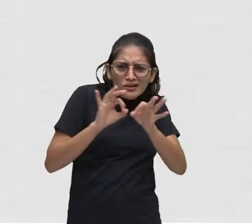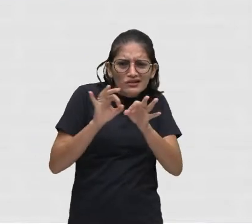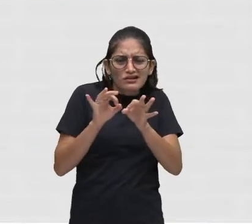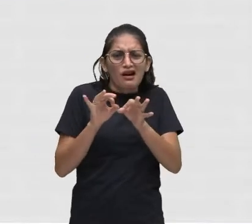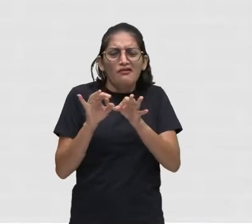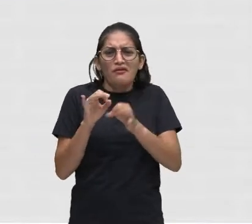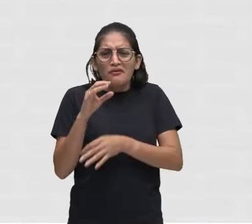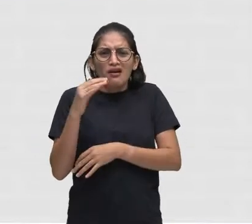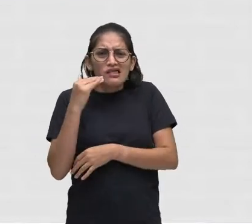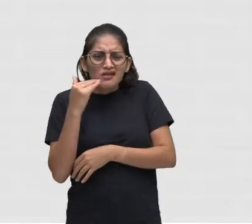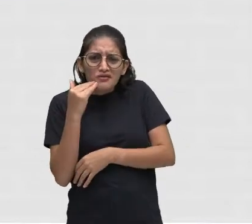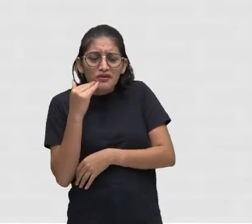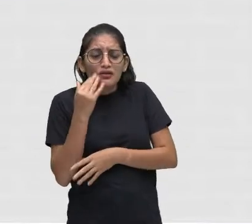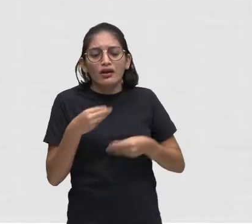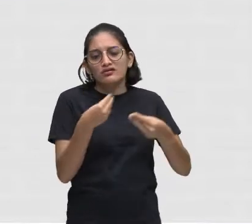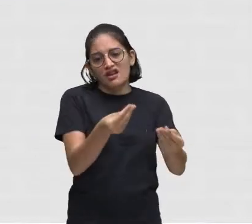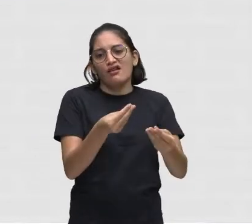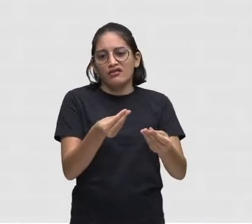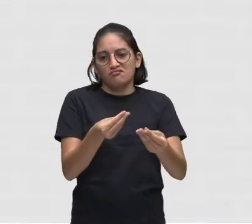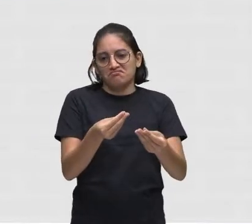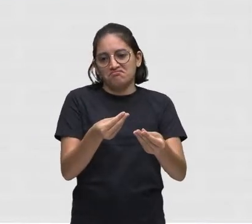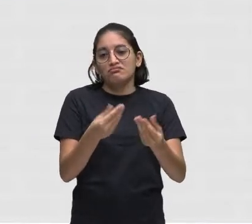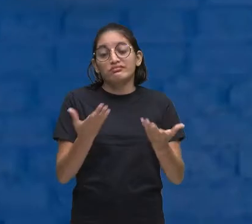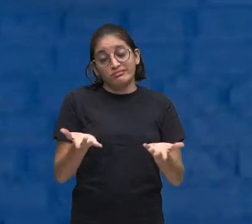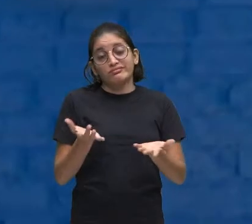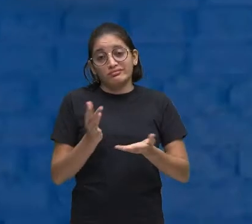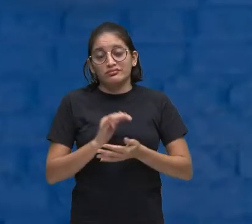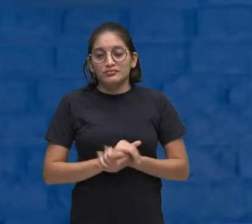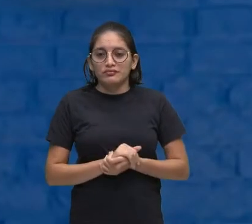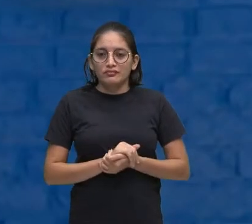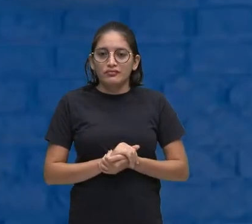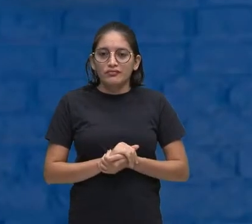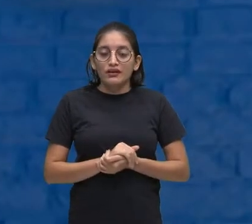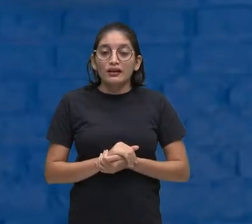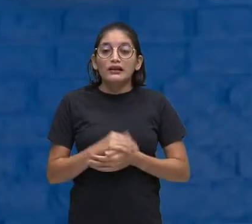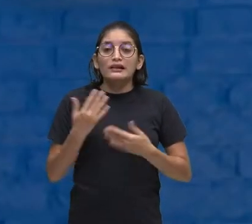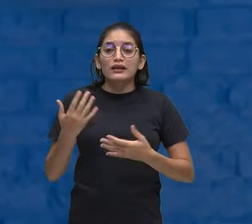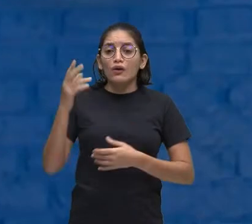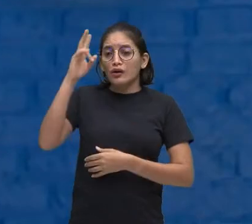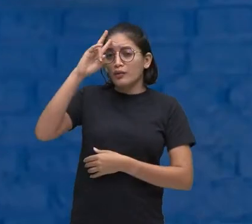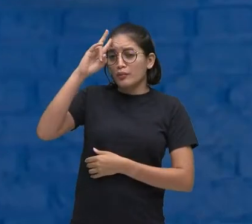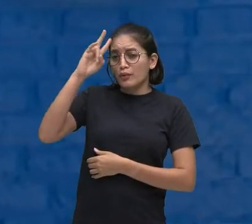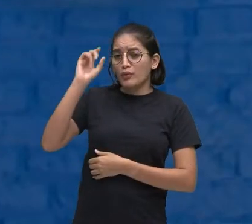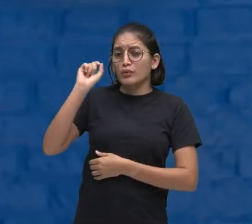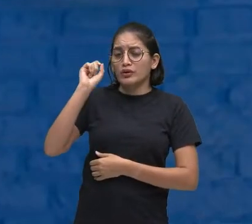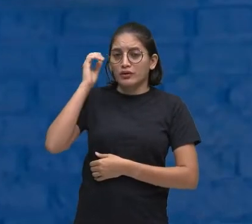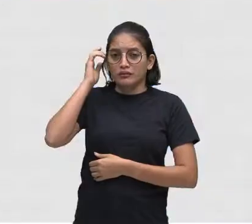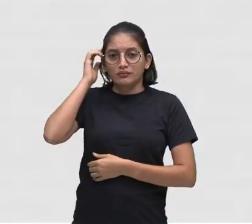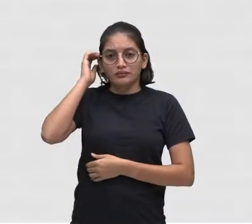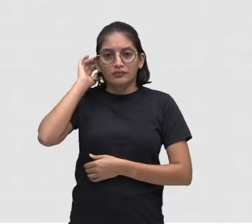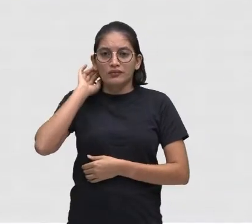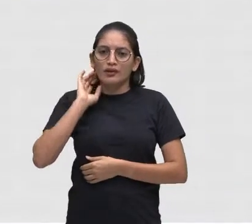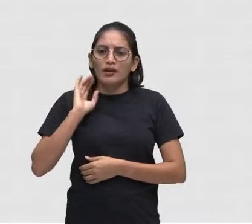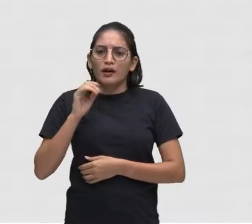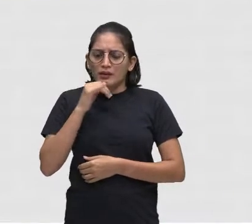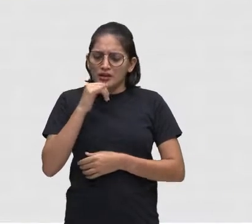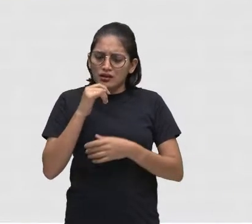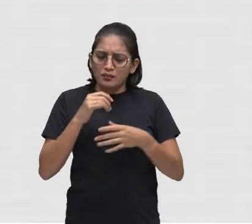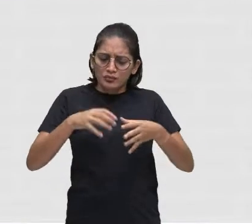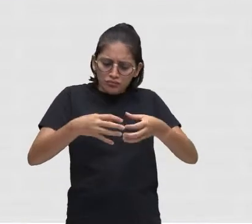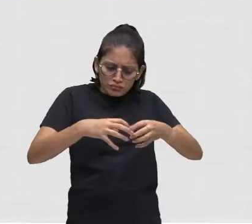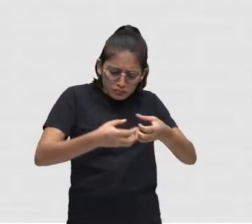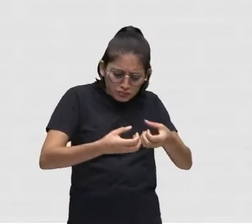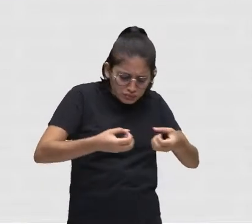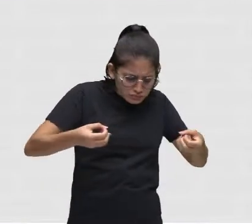Já estava fazendo a parte dele. Então, assim, lembrou-se, tá aí, ó, que abriu o pacote com muita tristeza